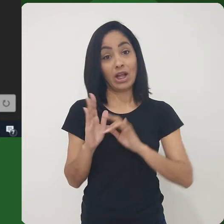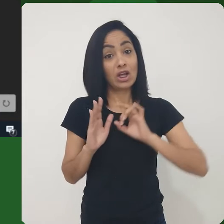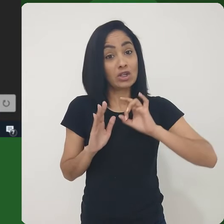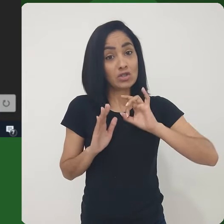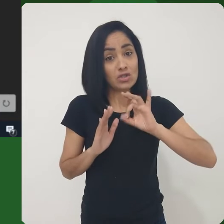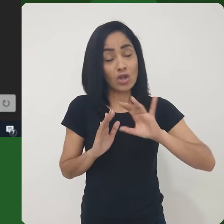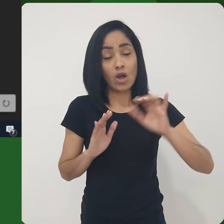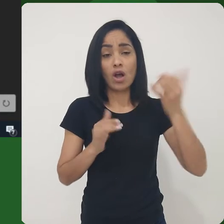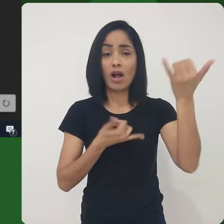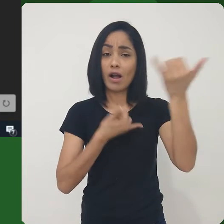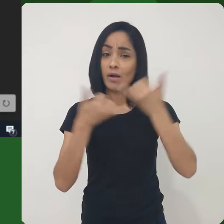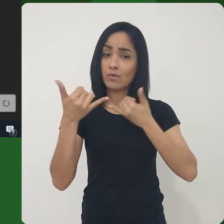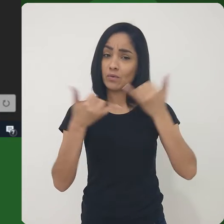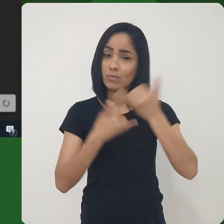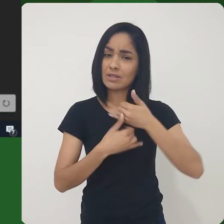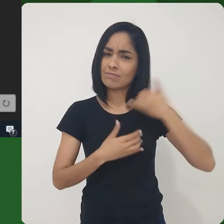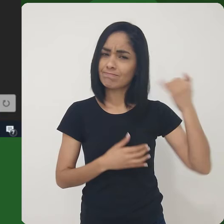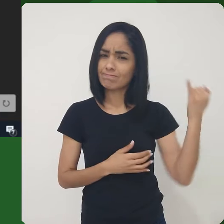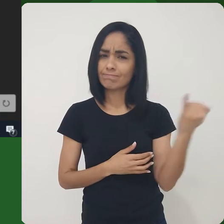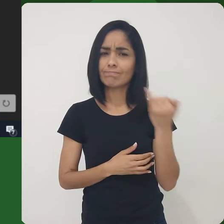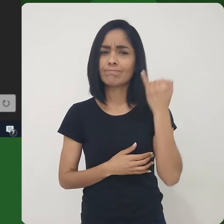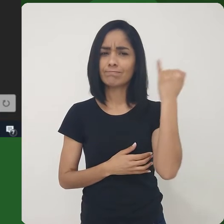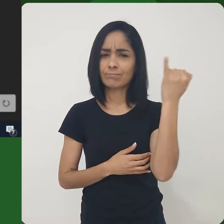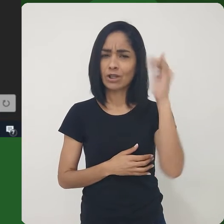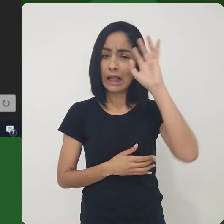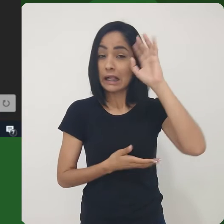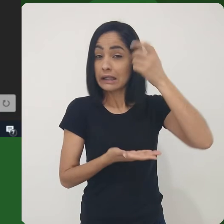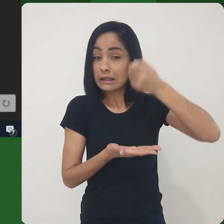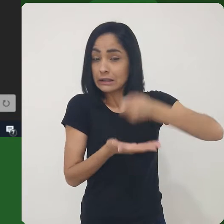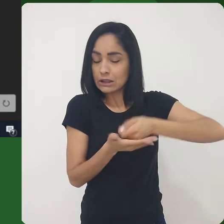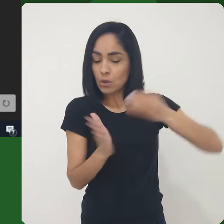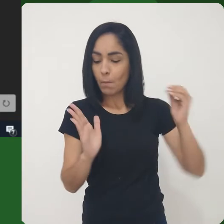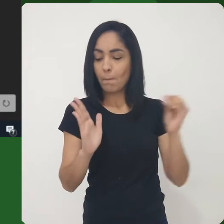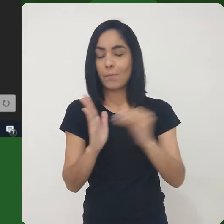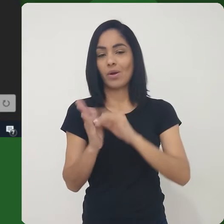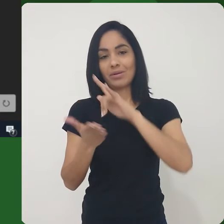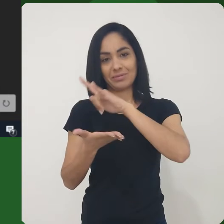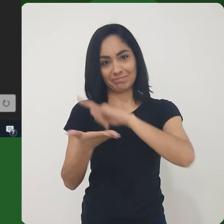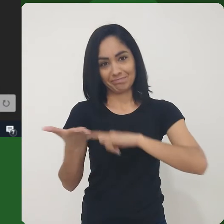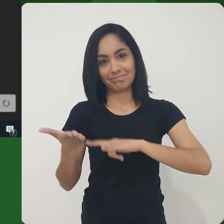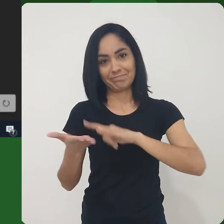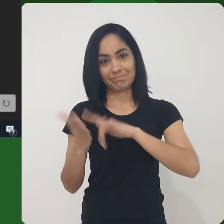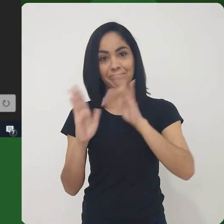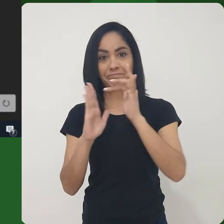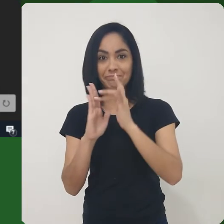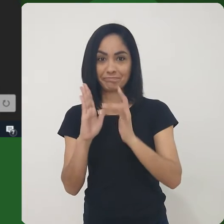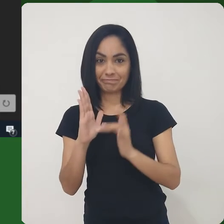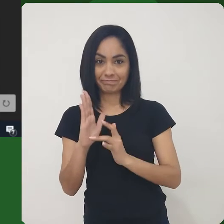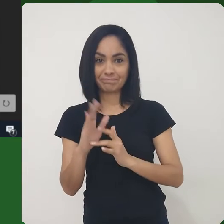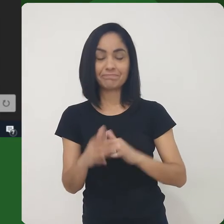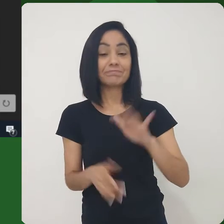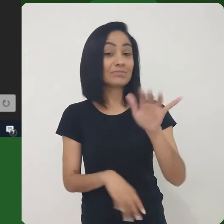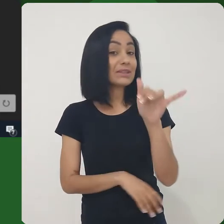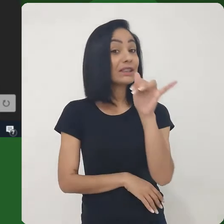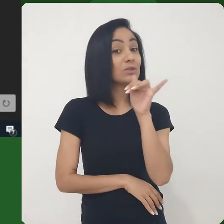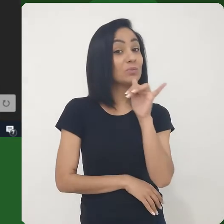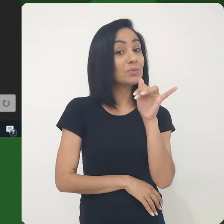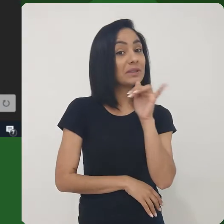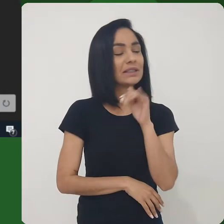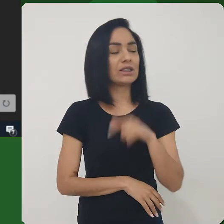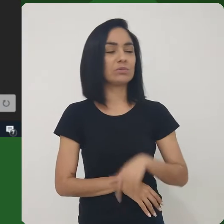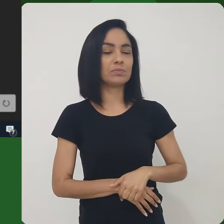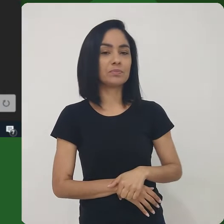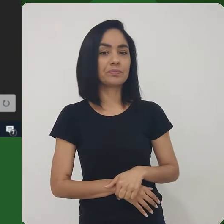as informações essenciais, importantes, decisivas, ok? Temos um